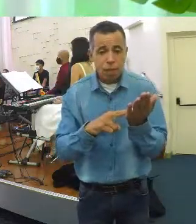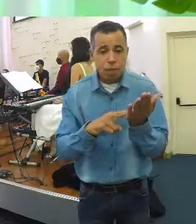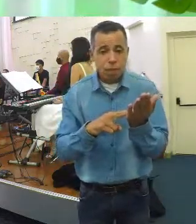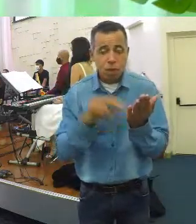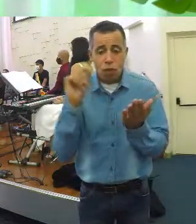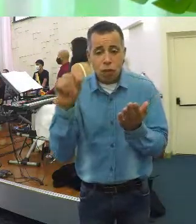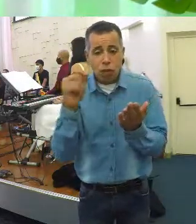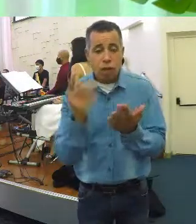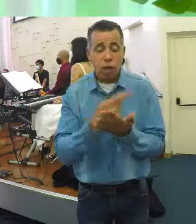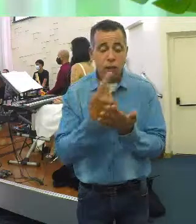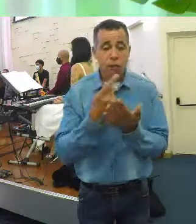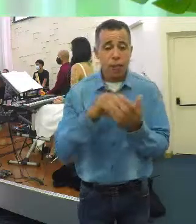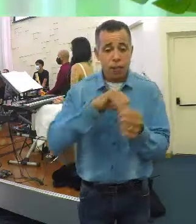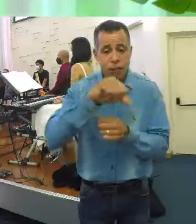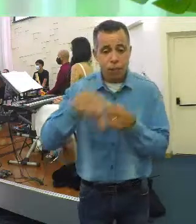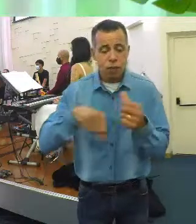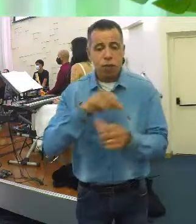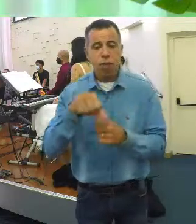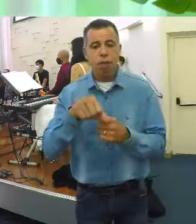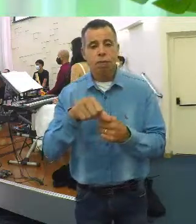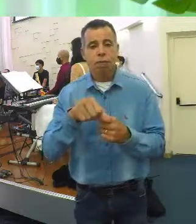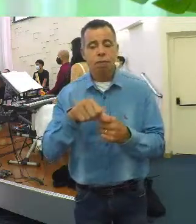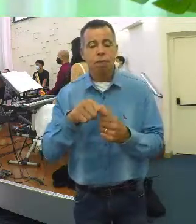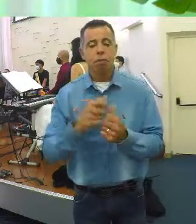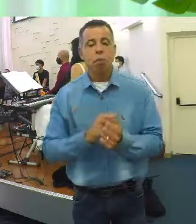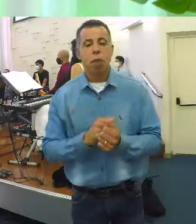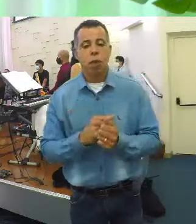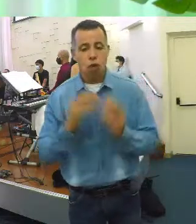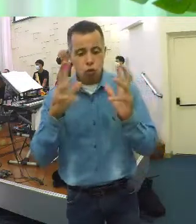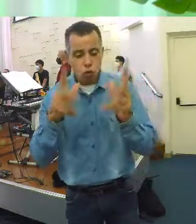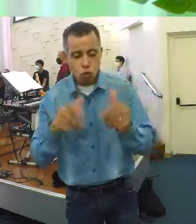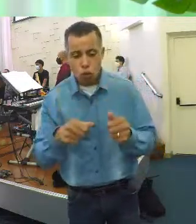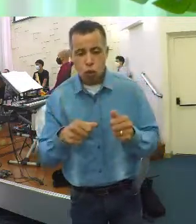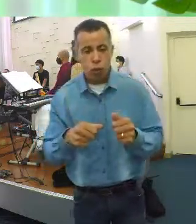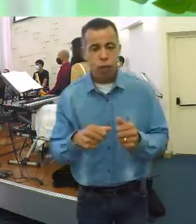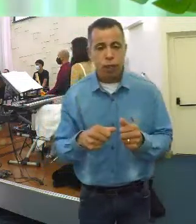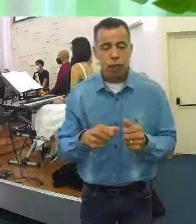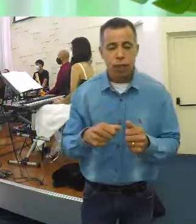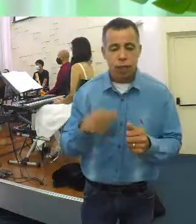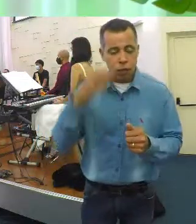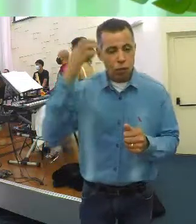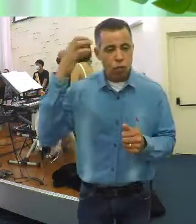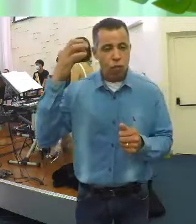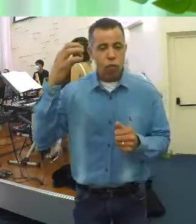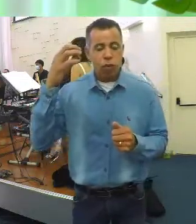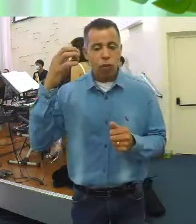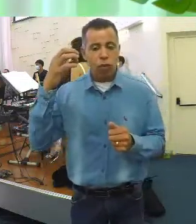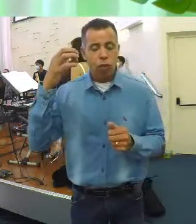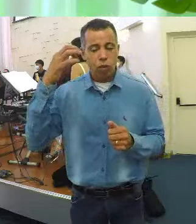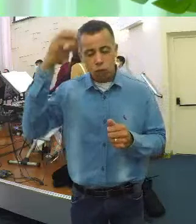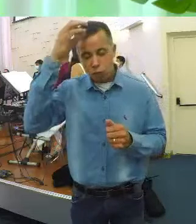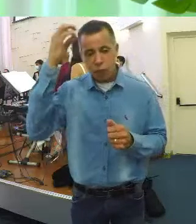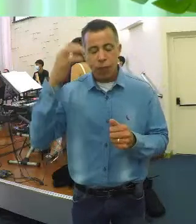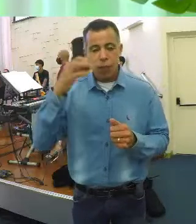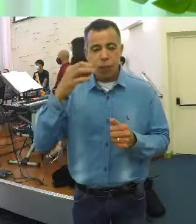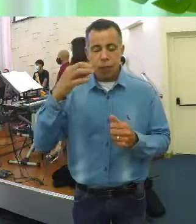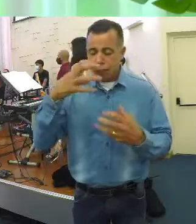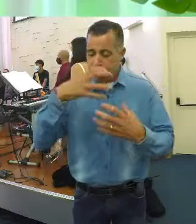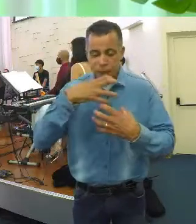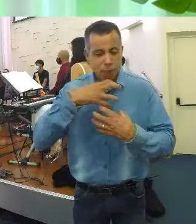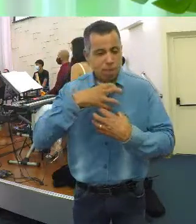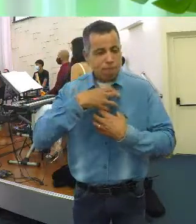no lugar em que a igreja está. Todo avivamento leva as pessoas ao quebrantamento diante do